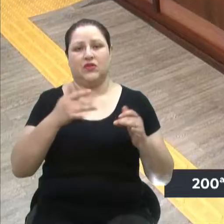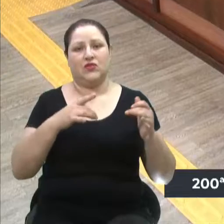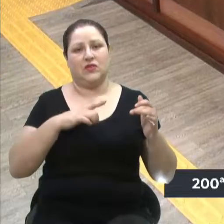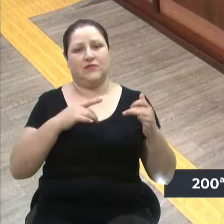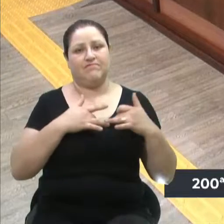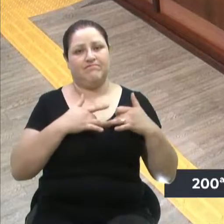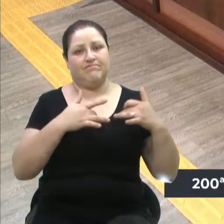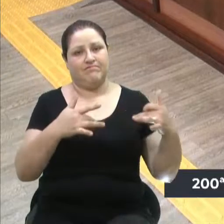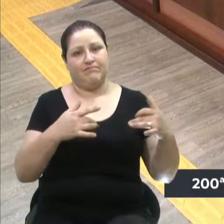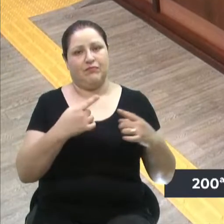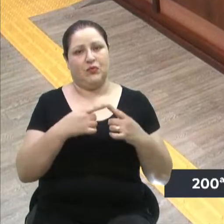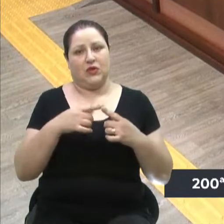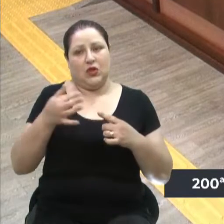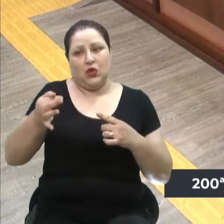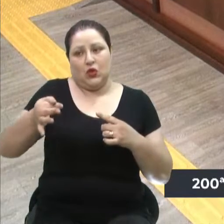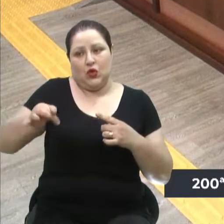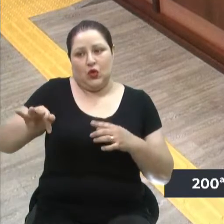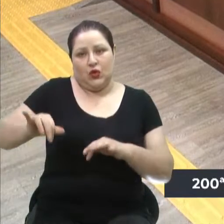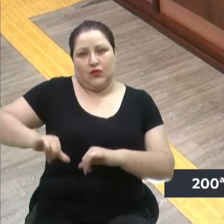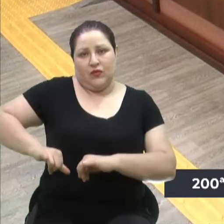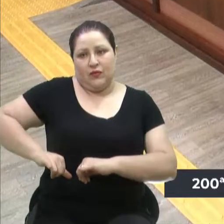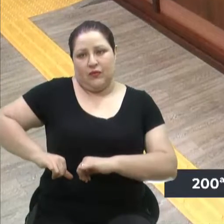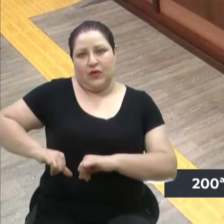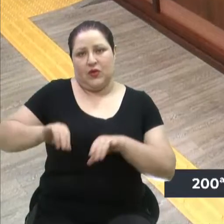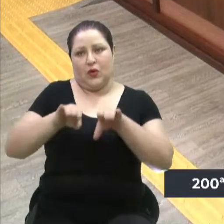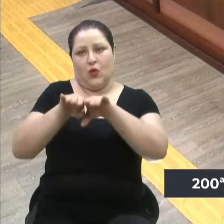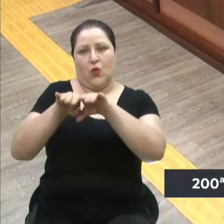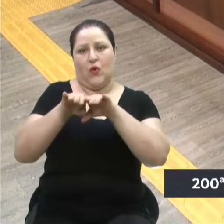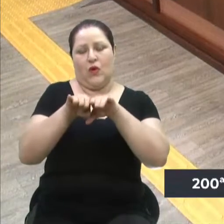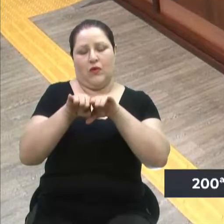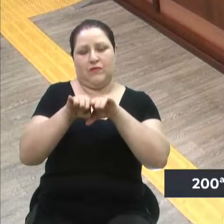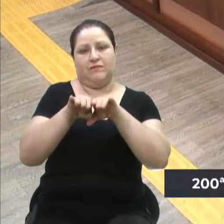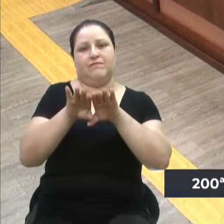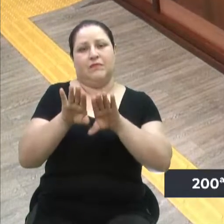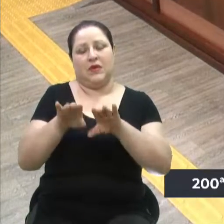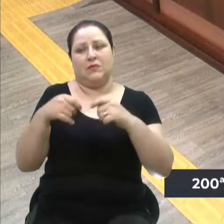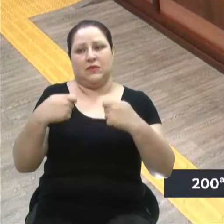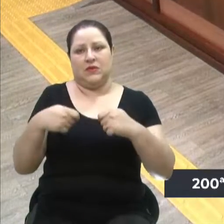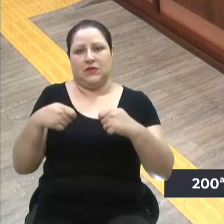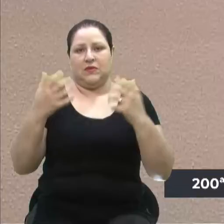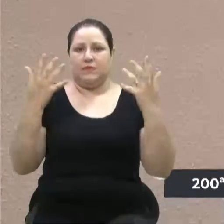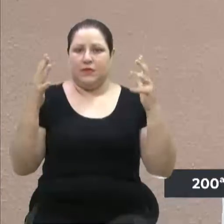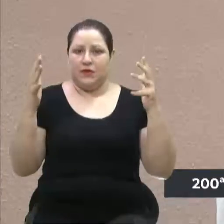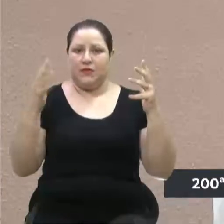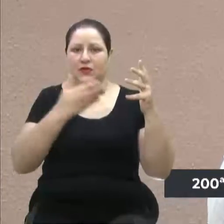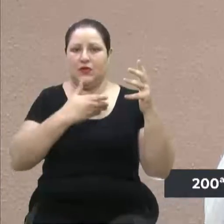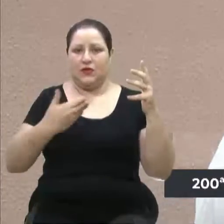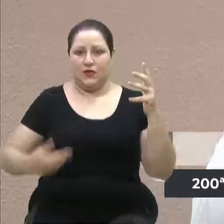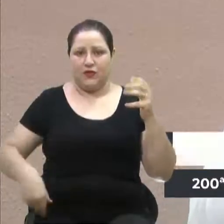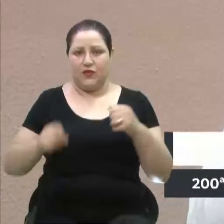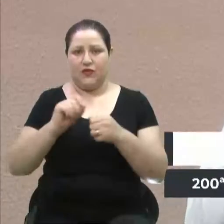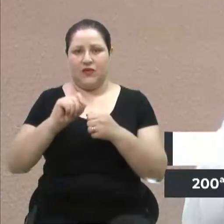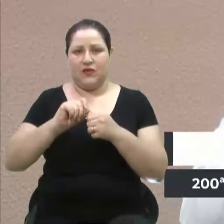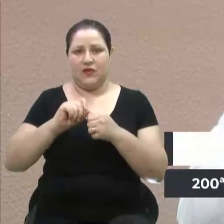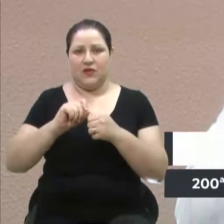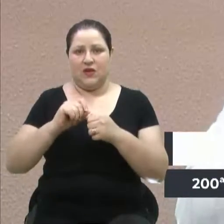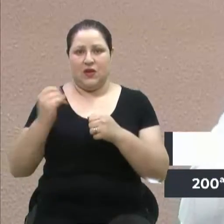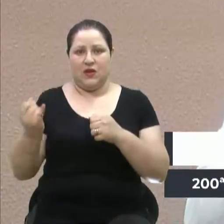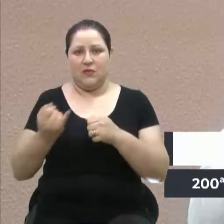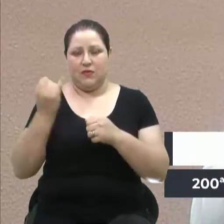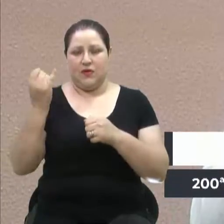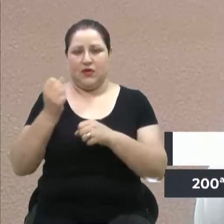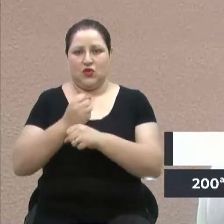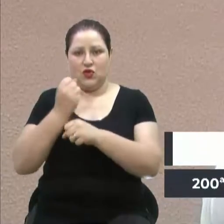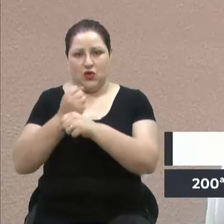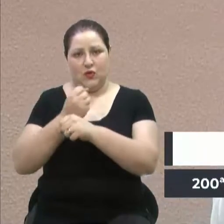a gente precisa, de fato, parabenizar o governo por fazer essa importante obra e com a certeza de que outras virão sim, né, porque